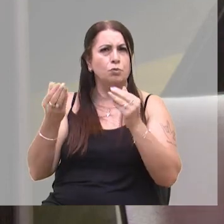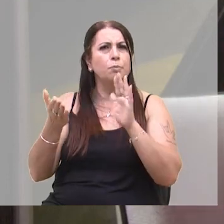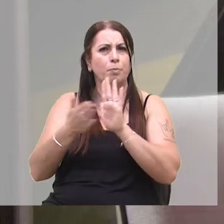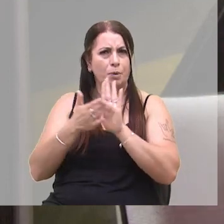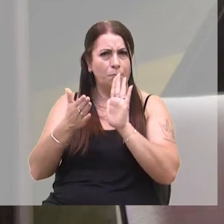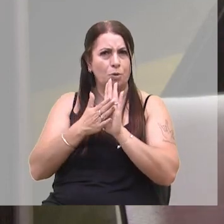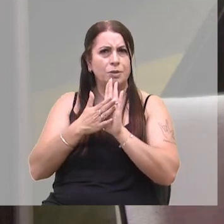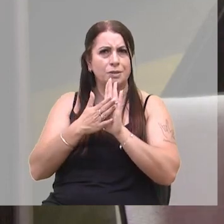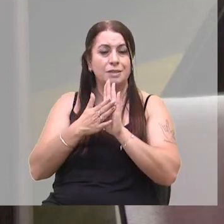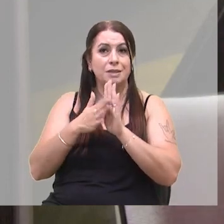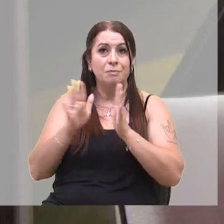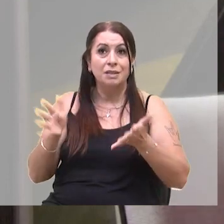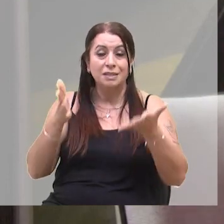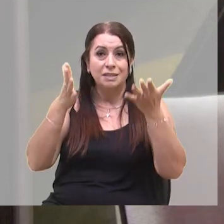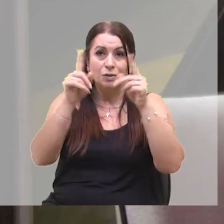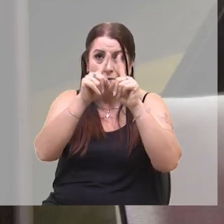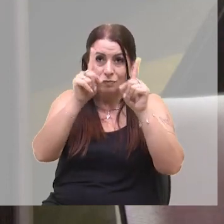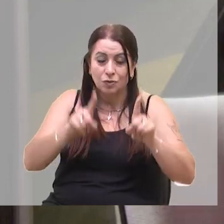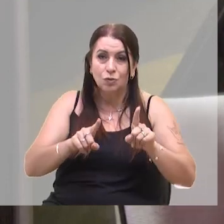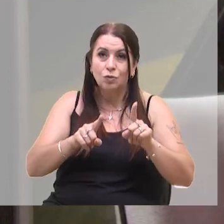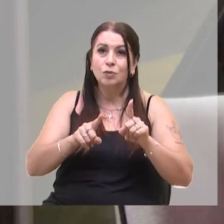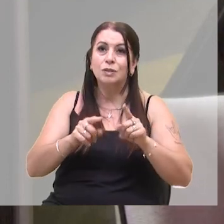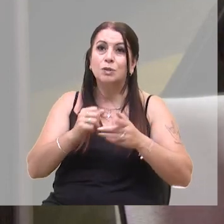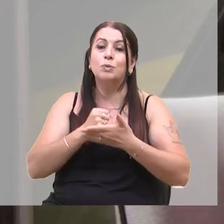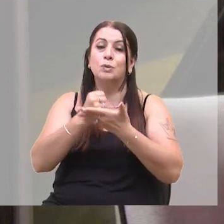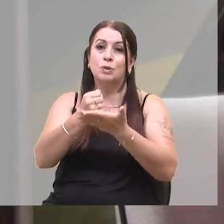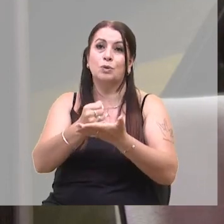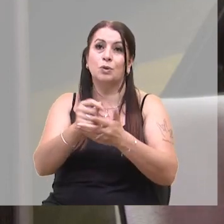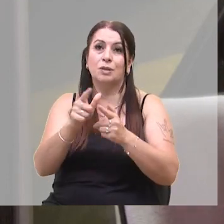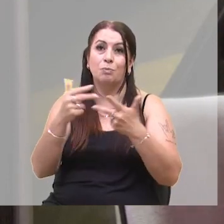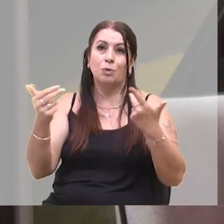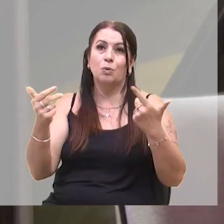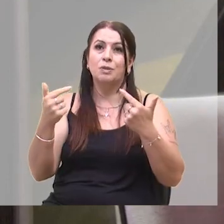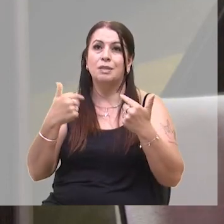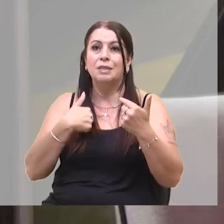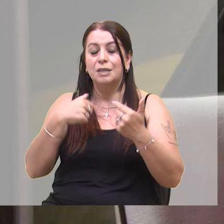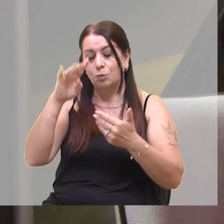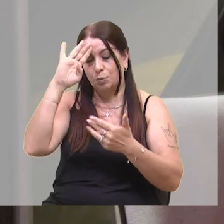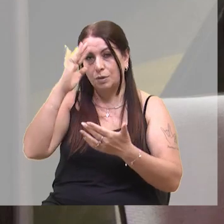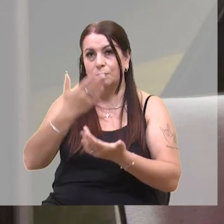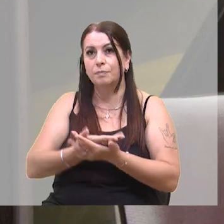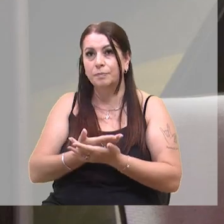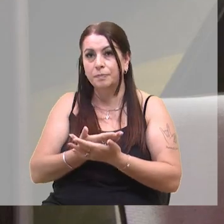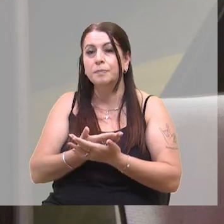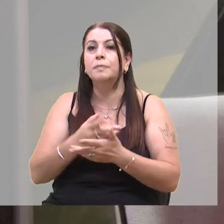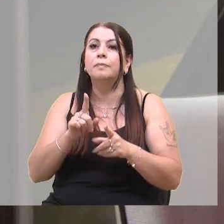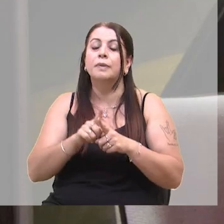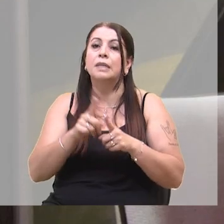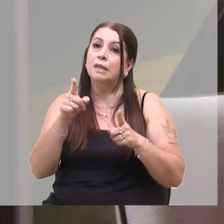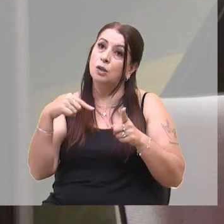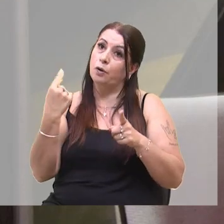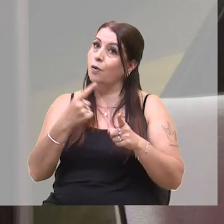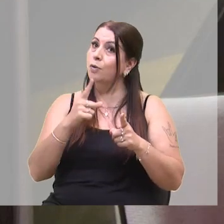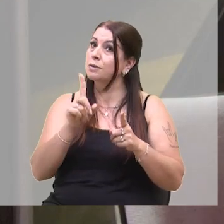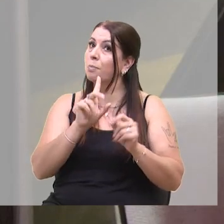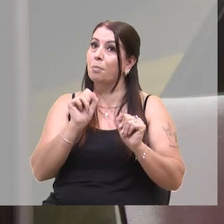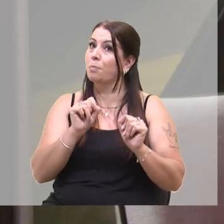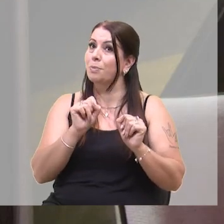nossos objetivos. E a gente tem muitas propostas para engajar os nossos servidores, os nossos assessores, em algo que eu